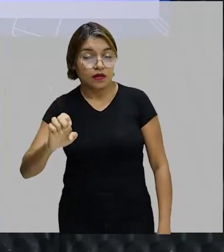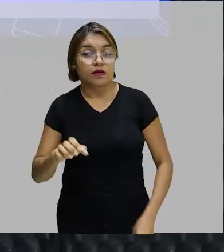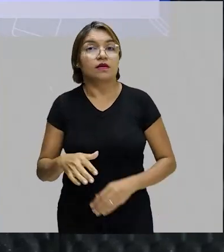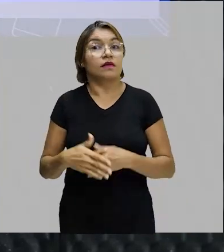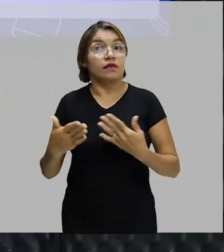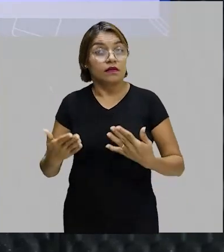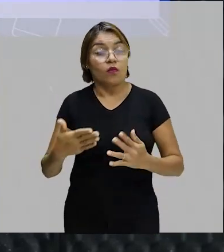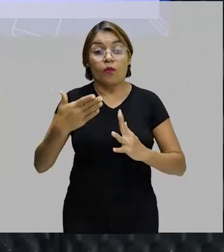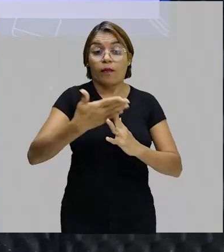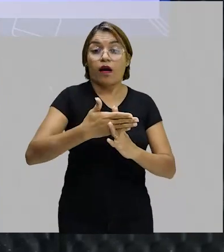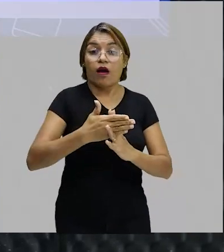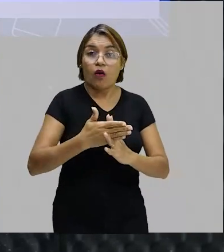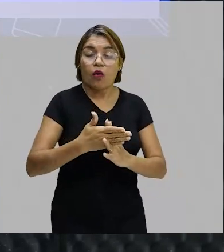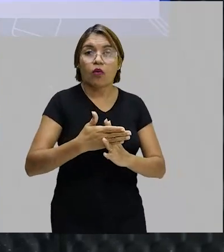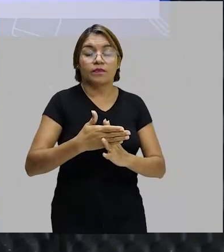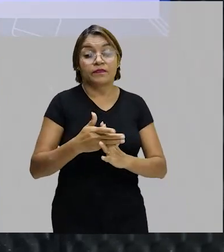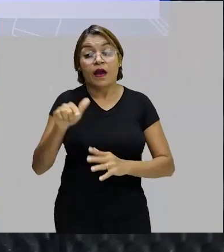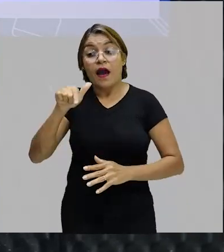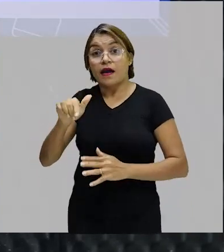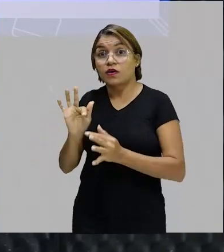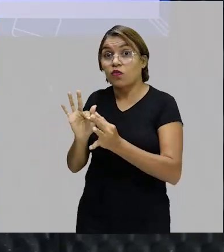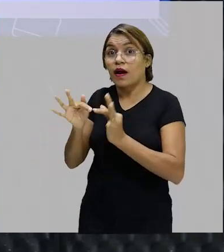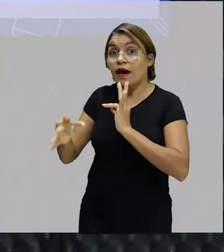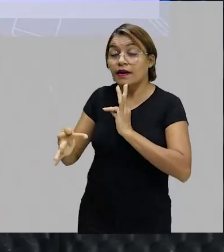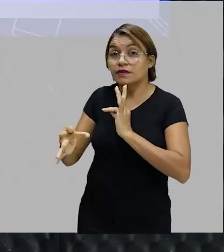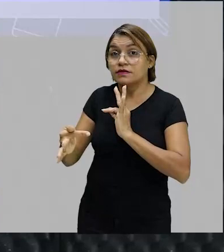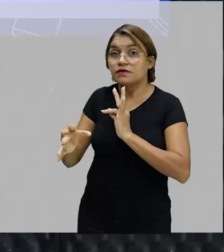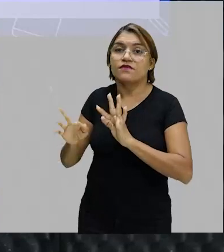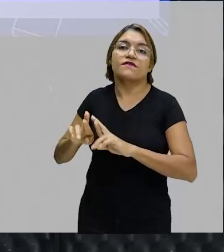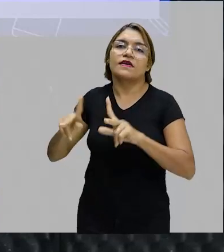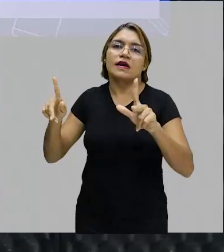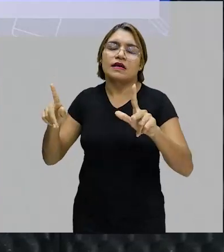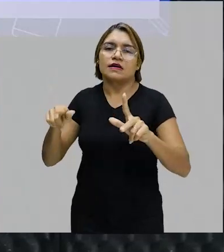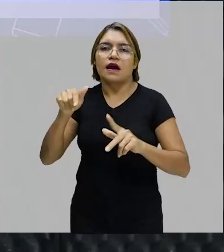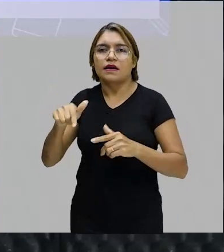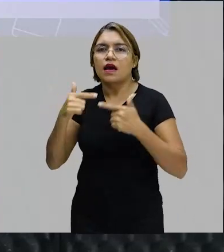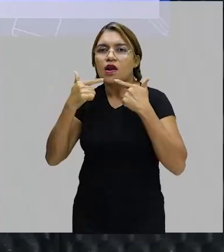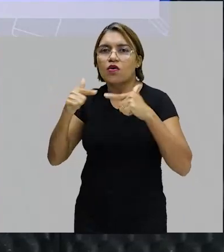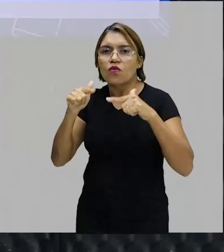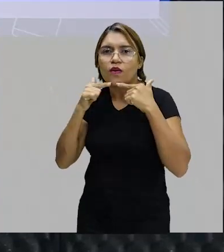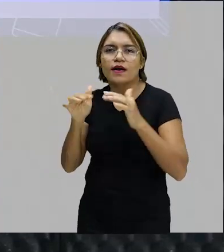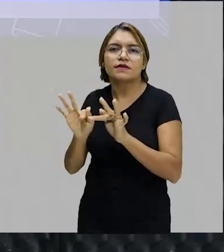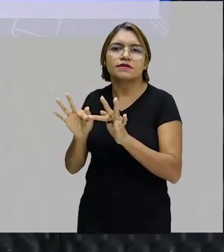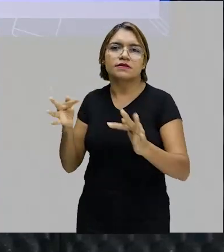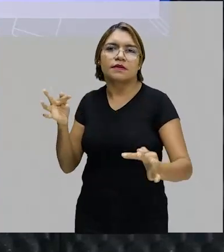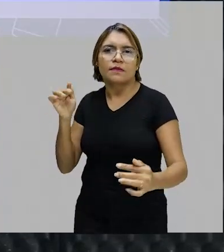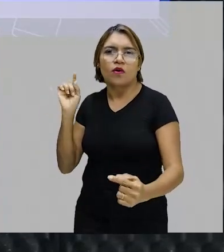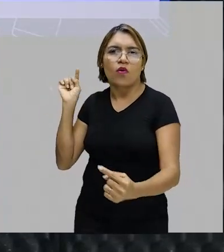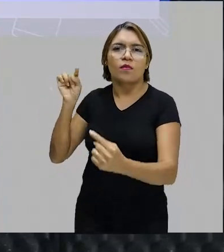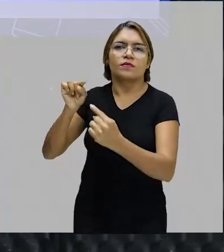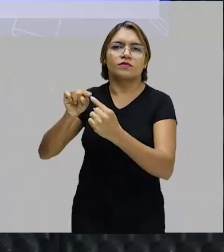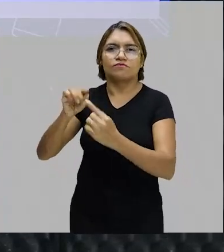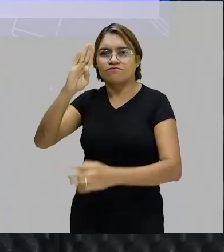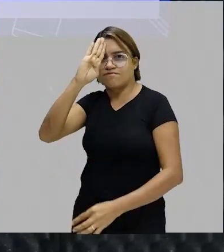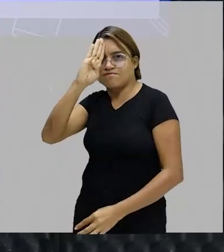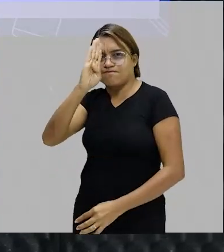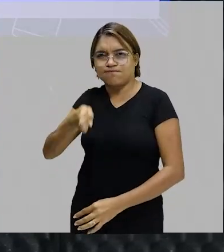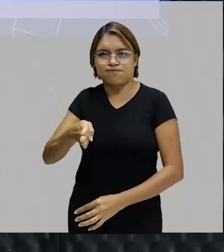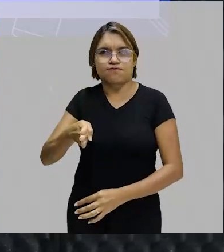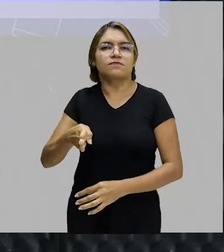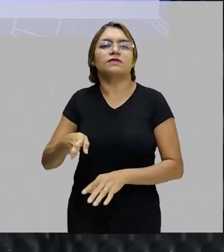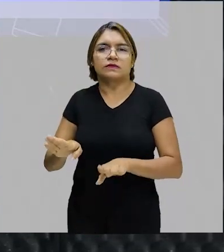do barroco. Aqui no arcadismo eles disseram que não, aqui nós vamos fazer uma linguagem simples, objetiva, direta,